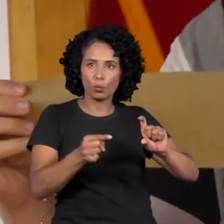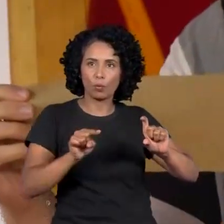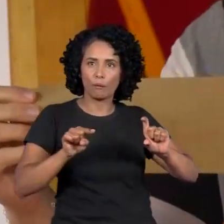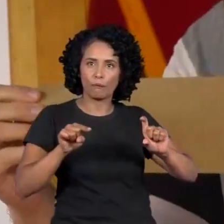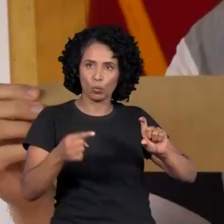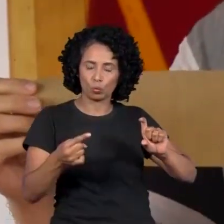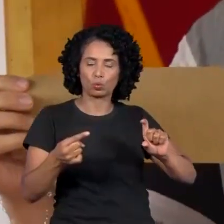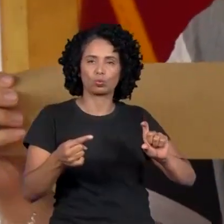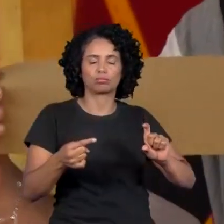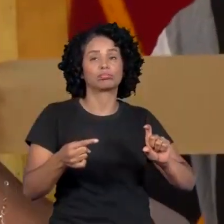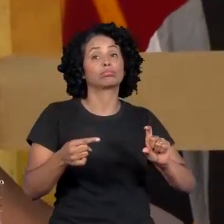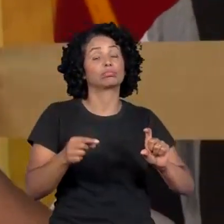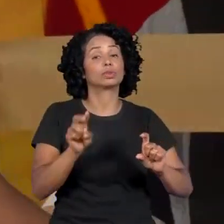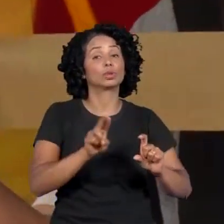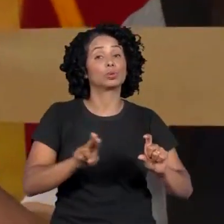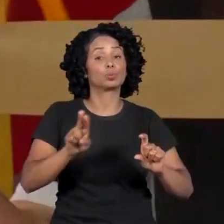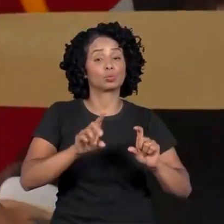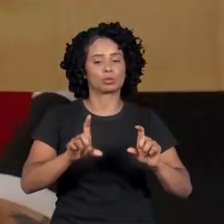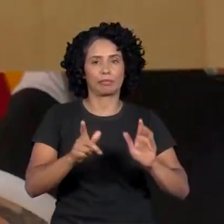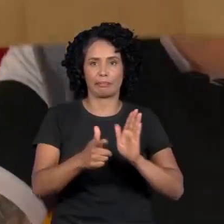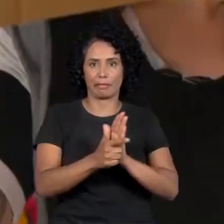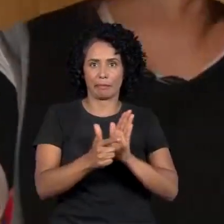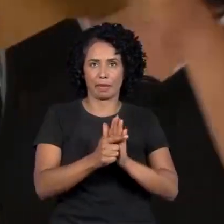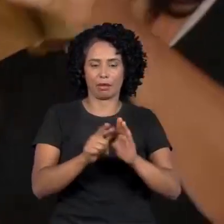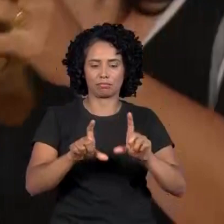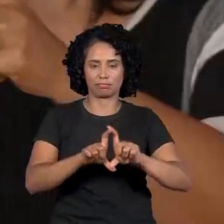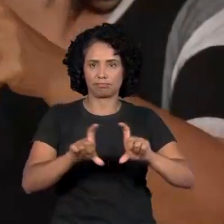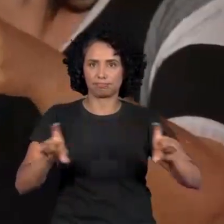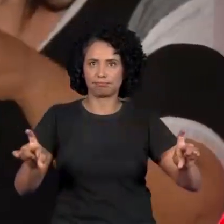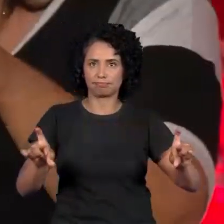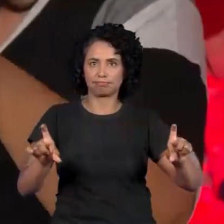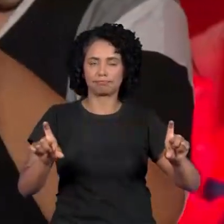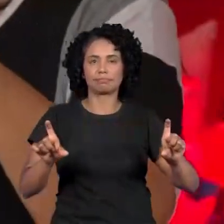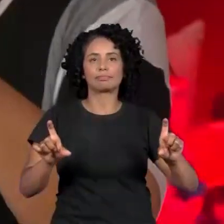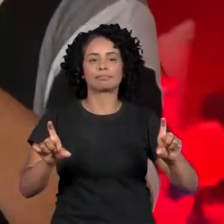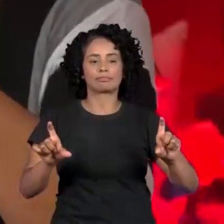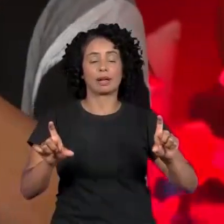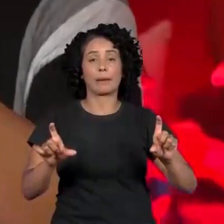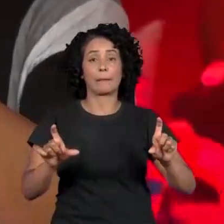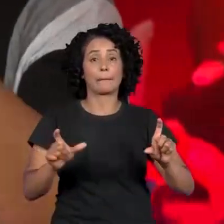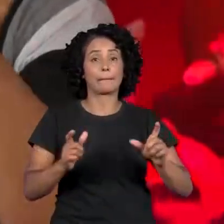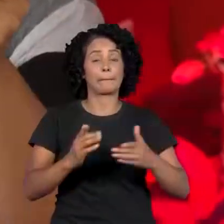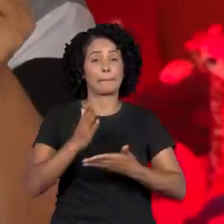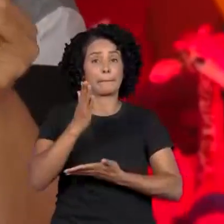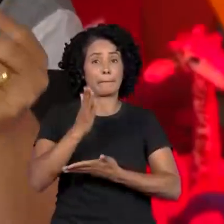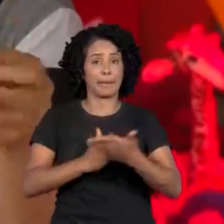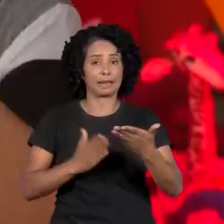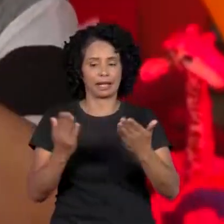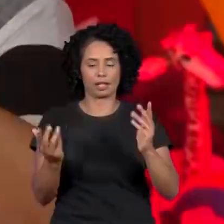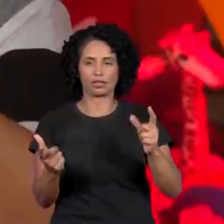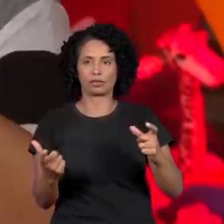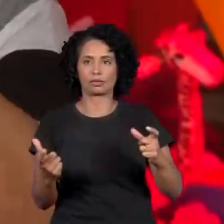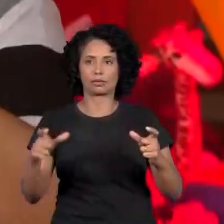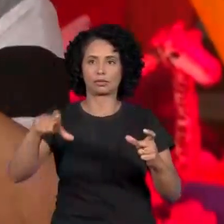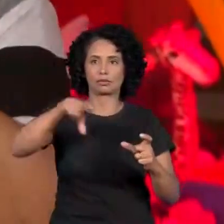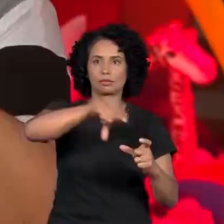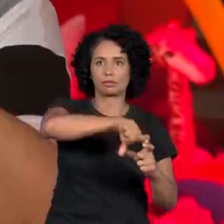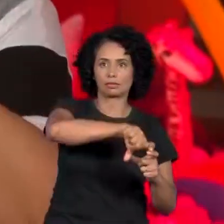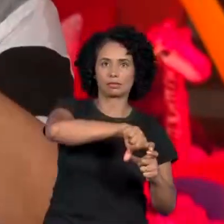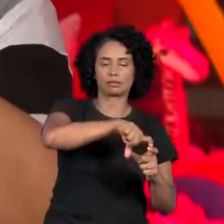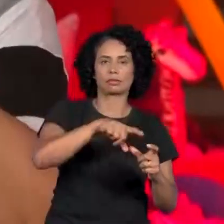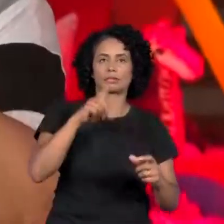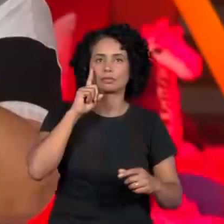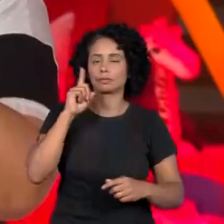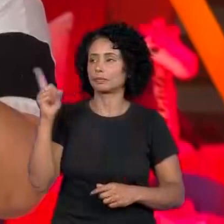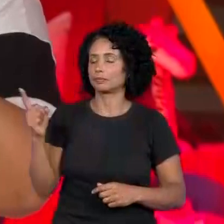só, e vai dobrar exatamente na metade. Olha aqui. Então, vocês vão